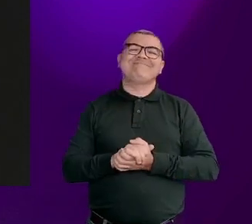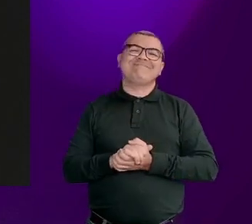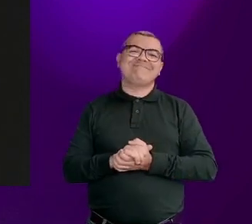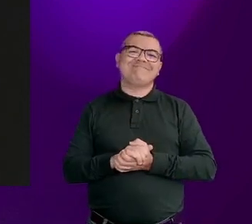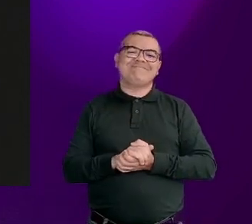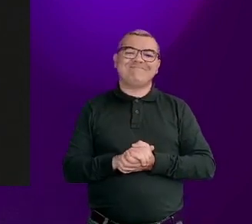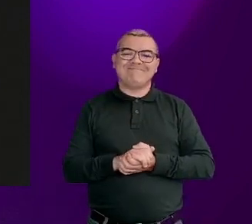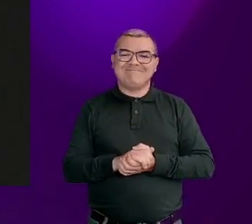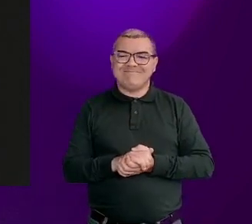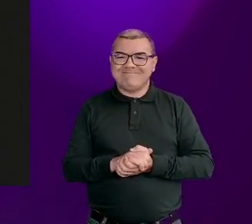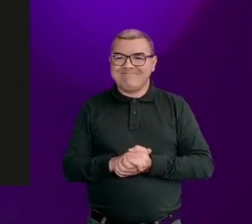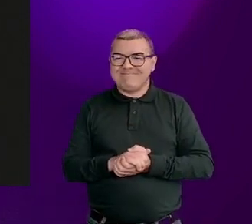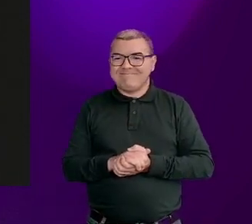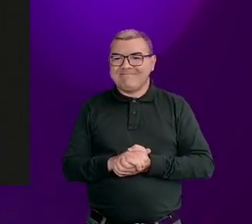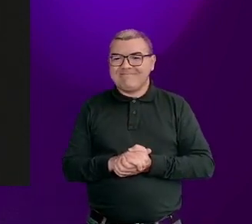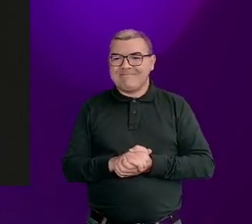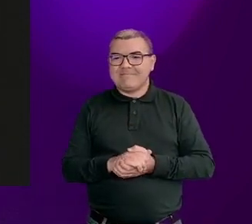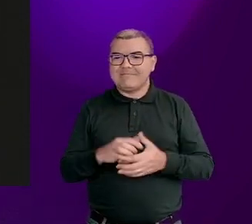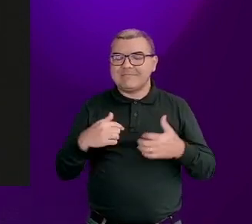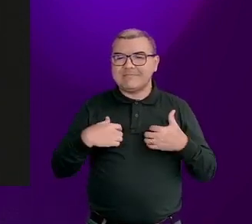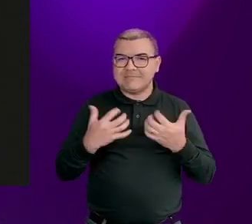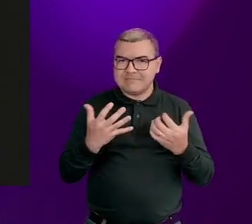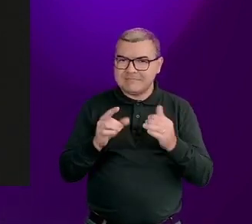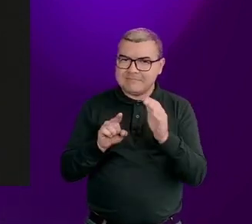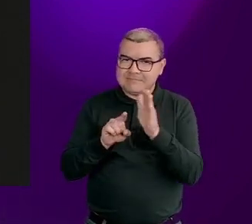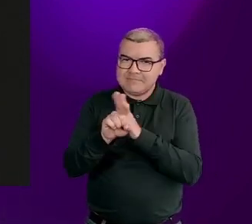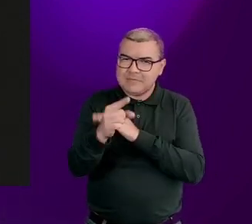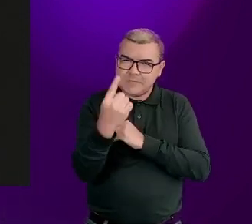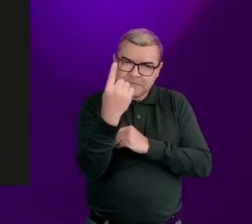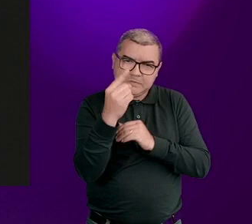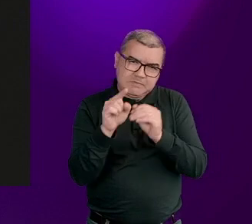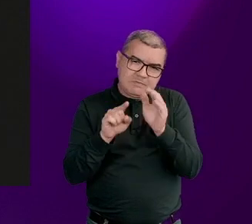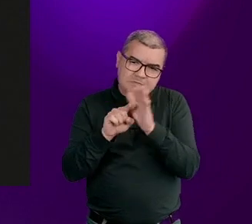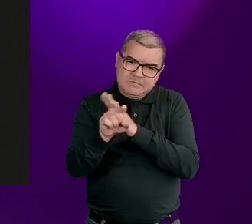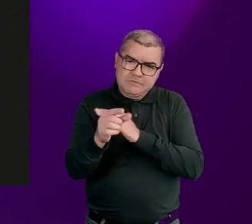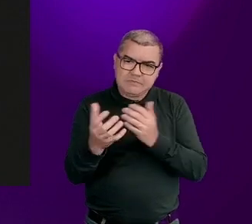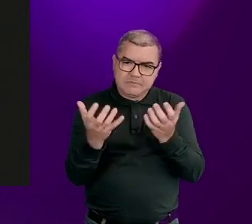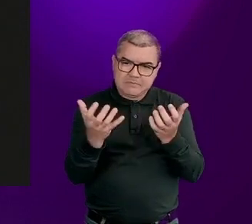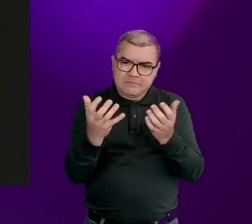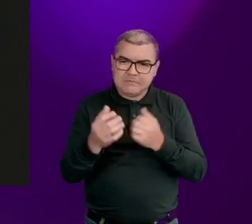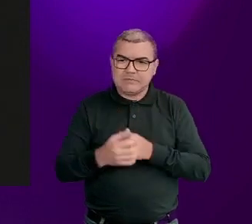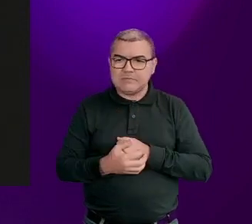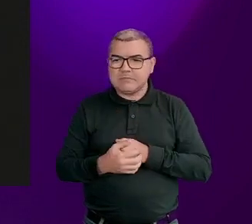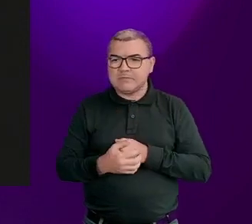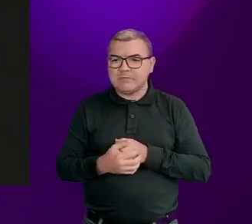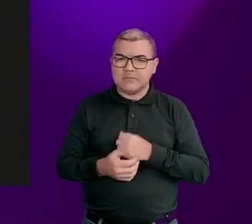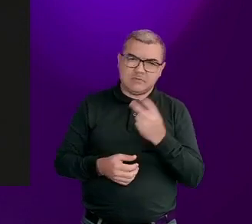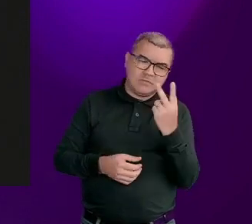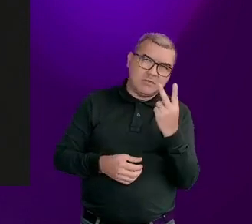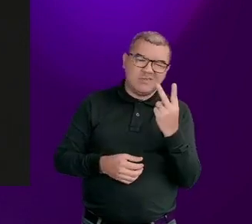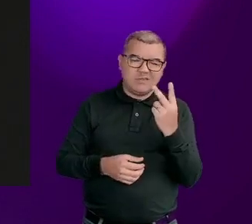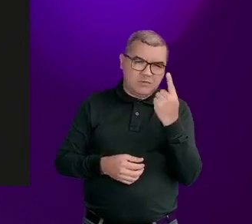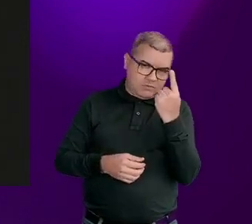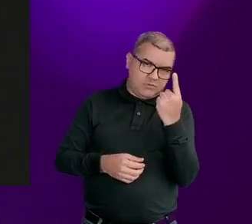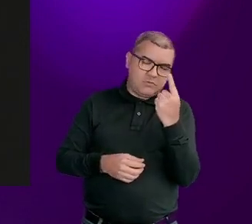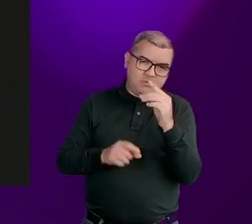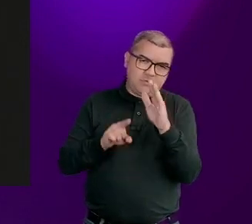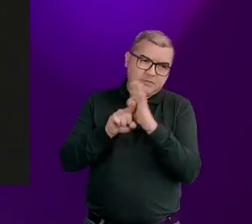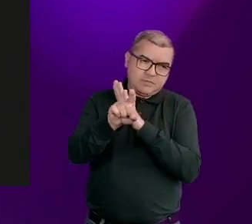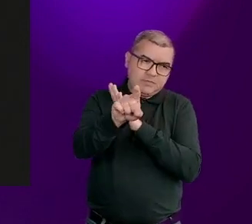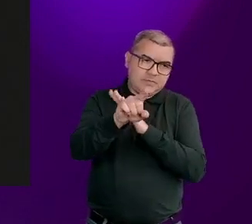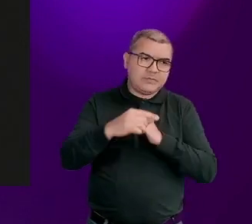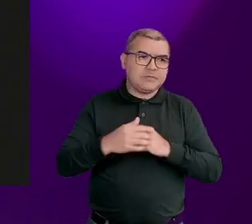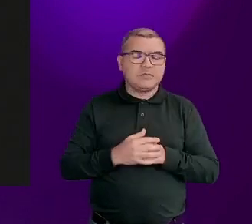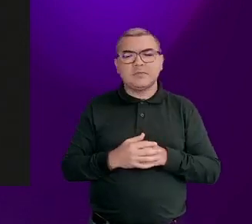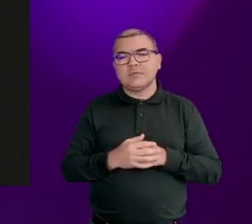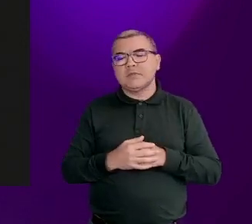alongar. Eu tinha uma perguntinha para fazer, aliás, duas, mas vamos a uma primeira. É